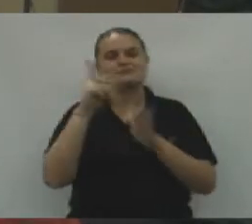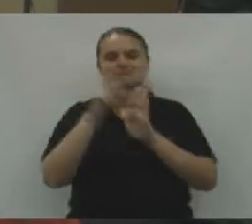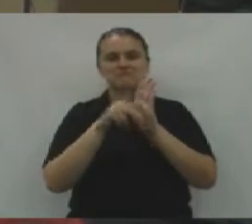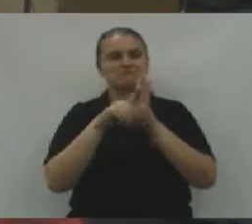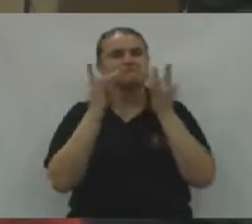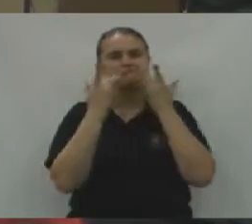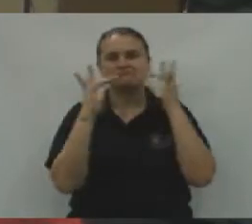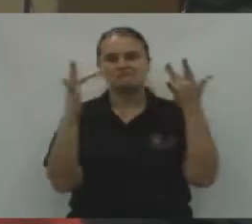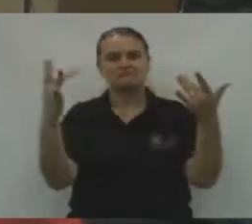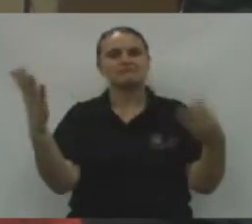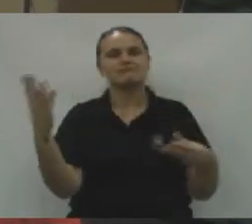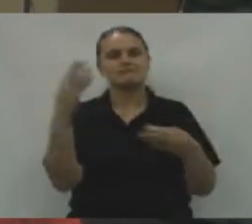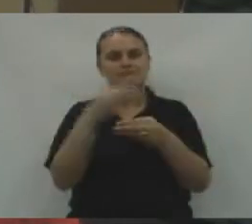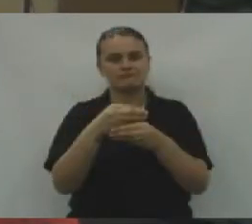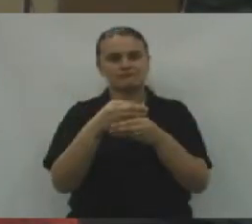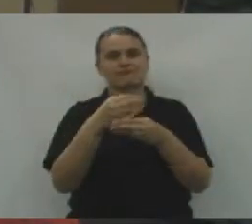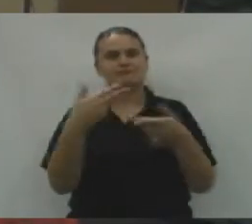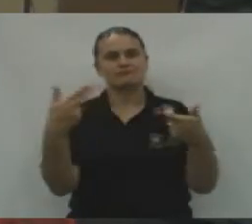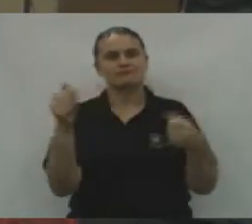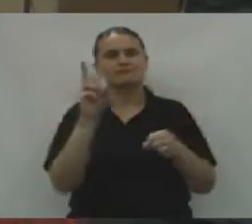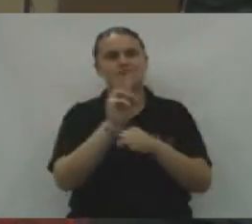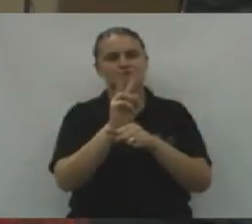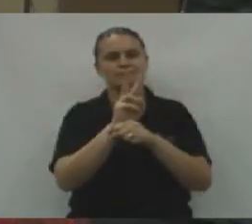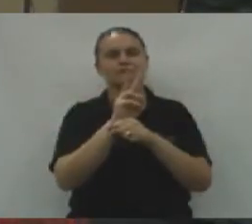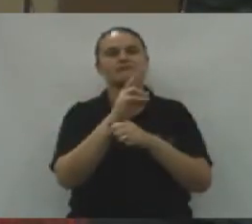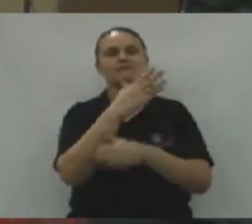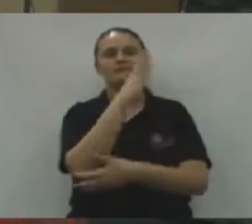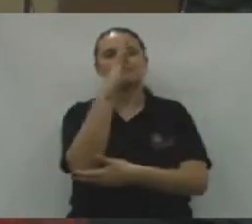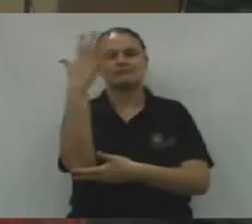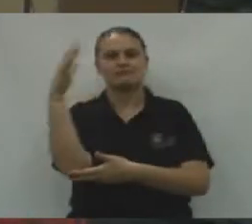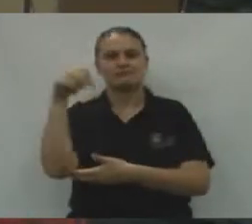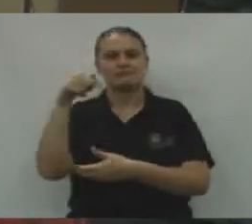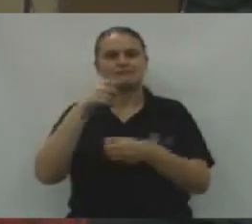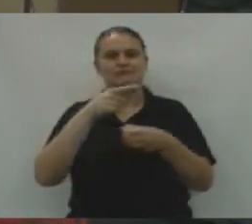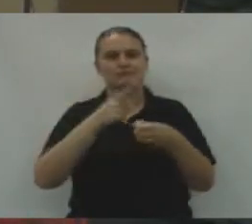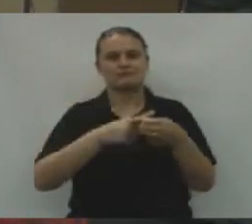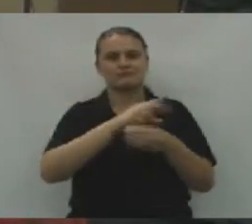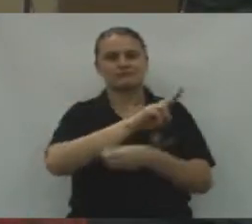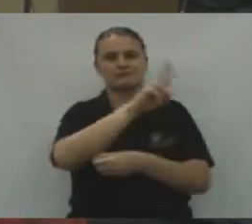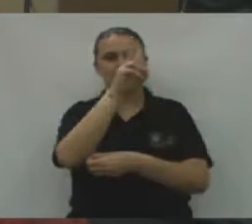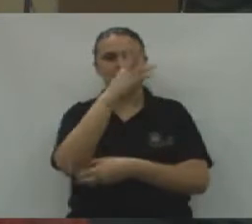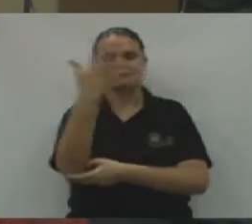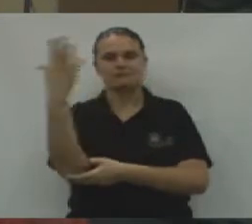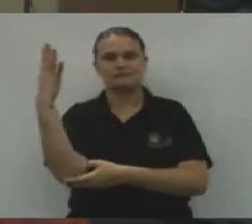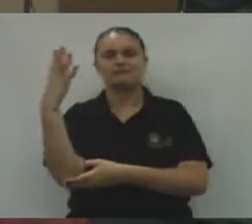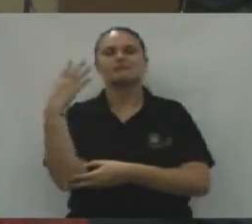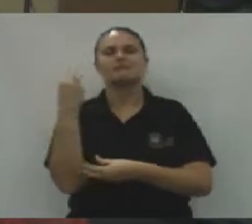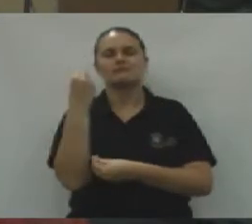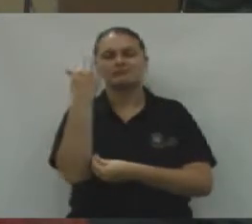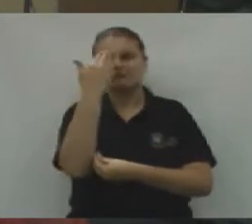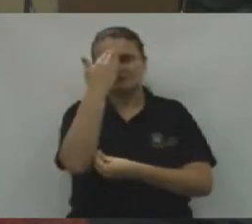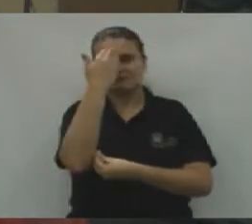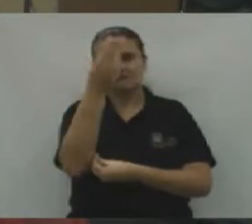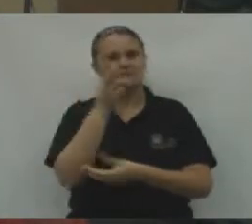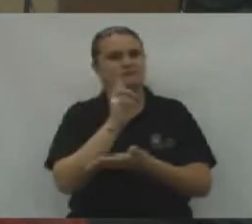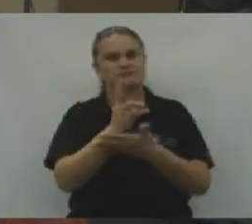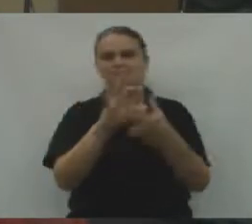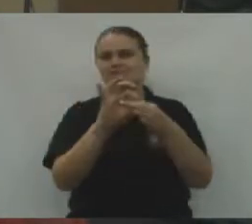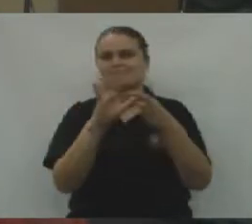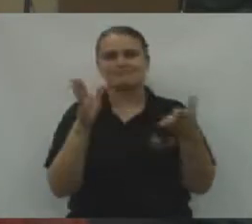para complementar essa questão do HF em União da Vitória e região. Muito obrigado. Agradeço e me coloco sempre à disposição.